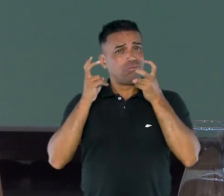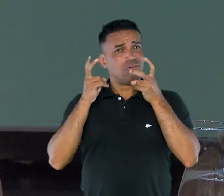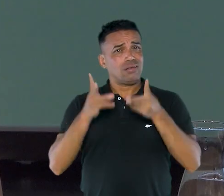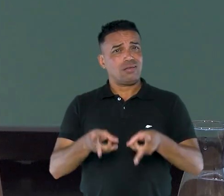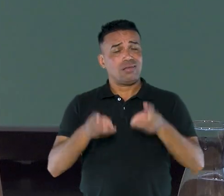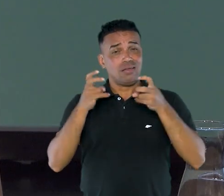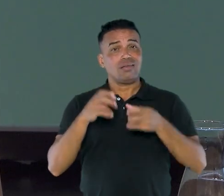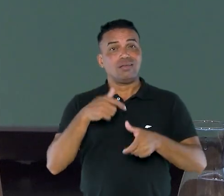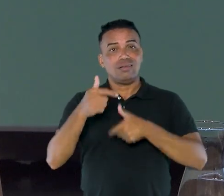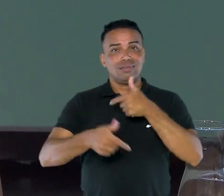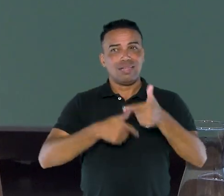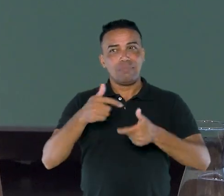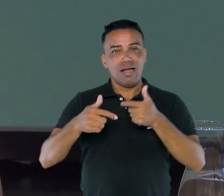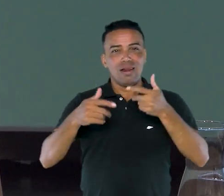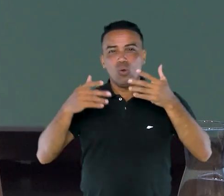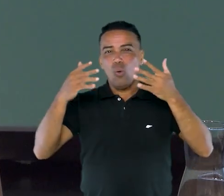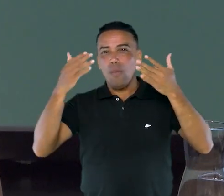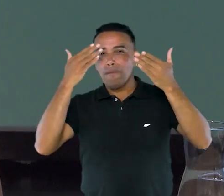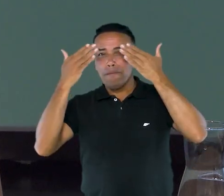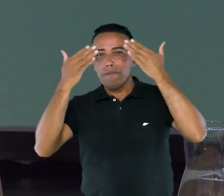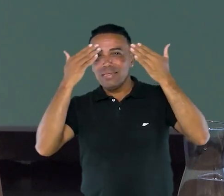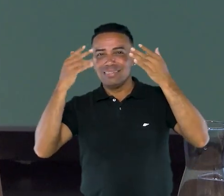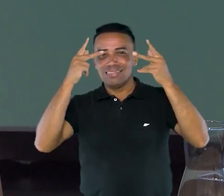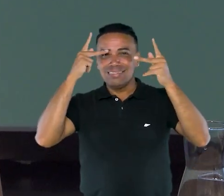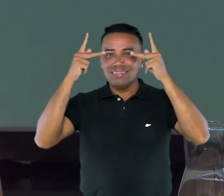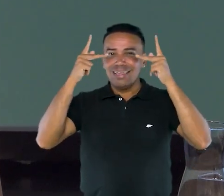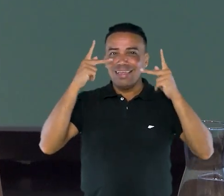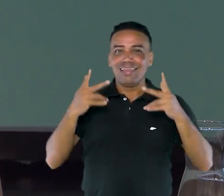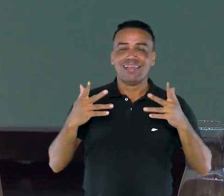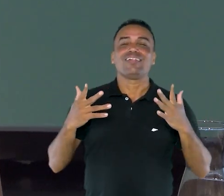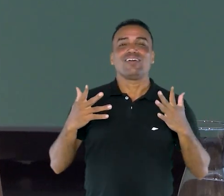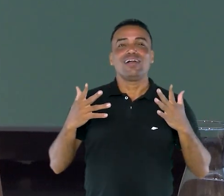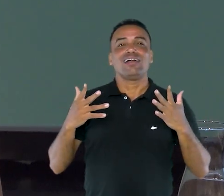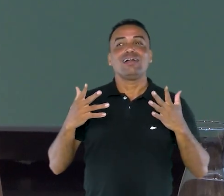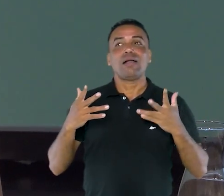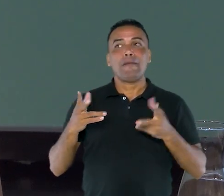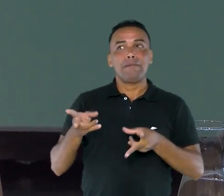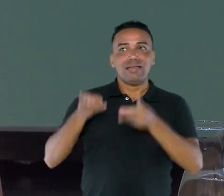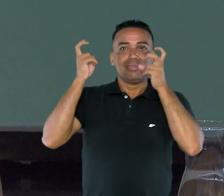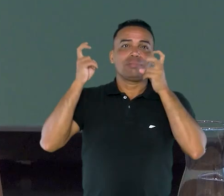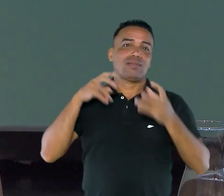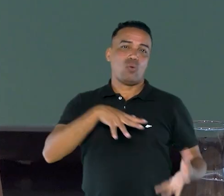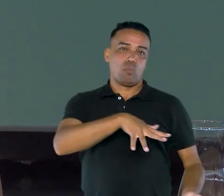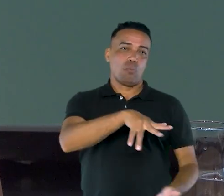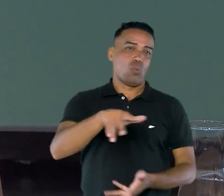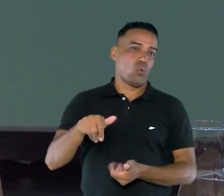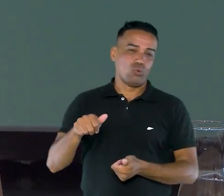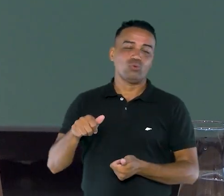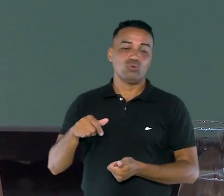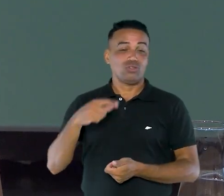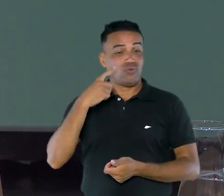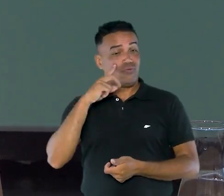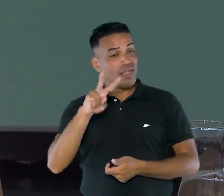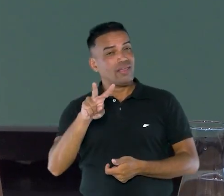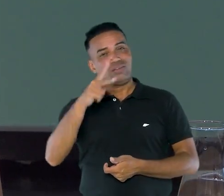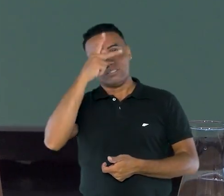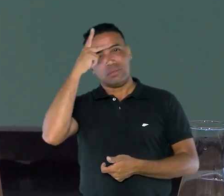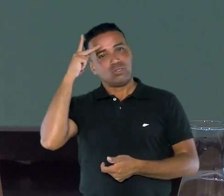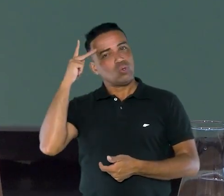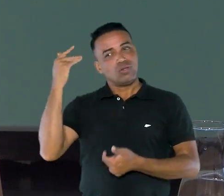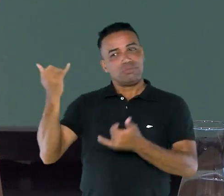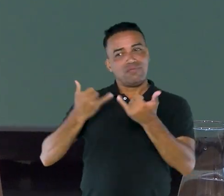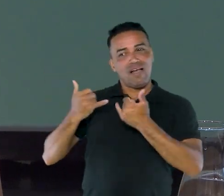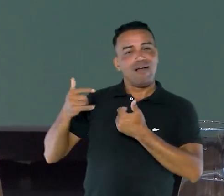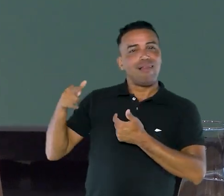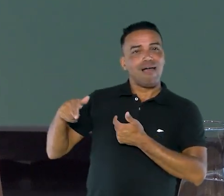né? Quem trabalha com psique é um pouco uma antena do mundo, né? Eu escuto muito na clínica os